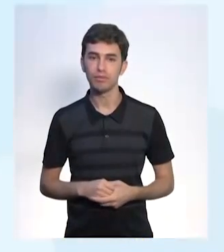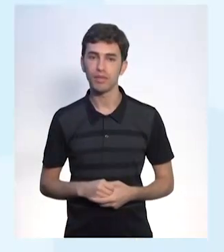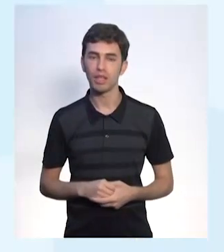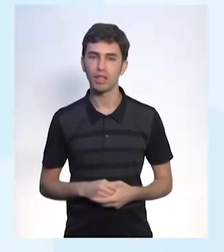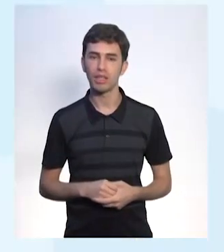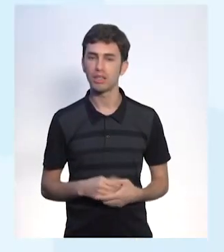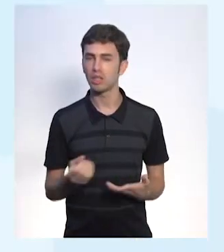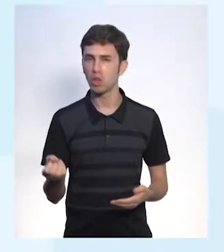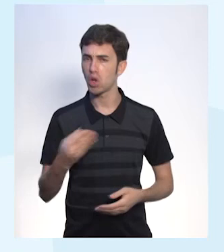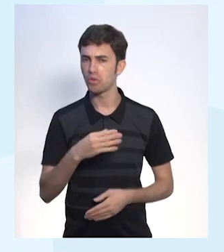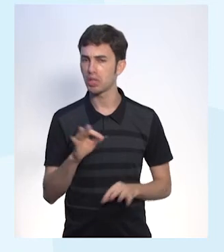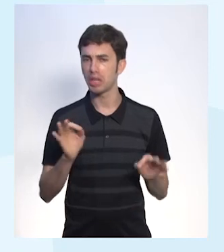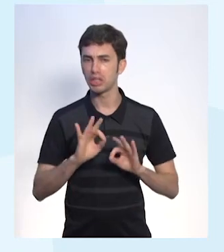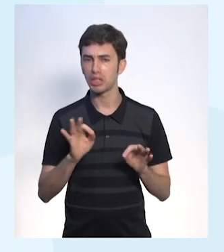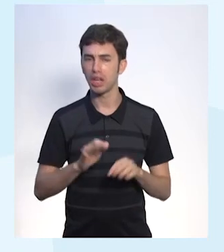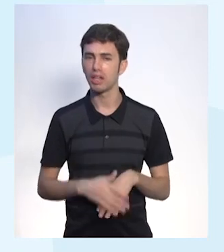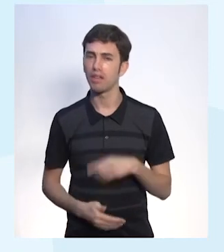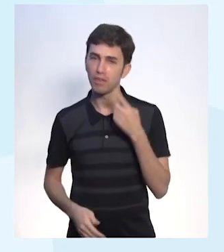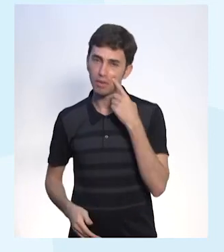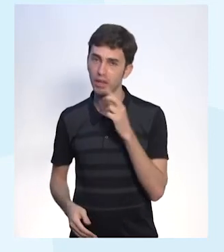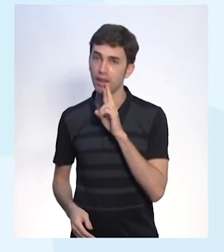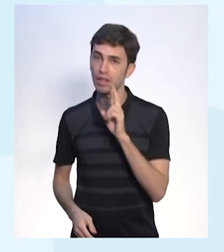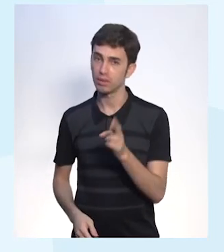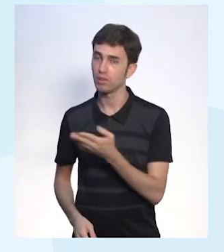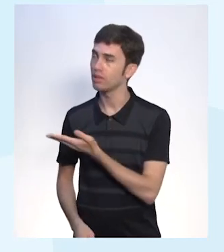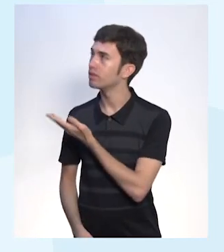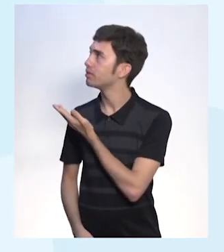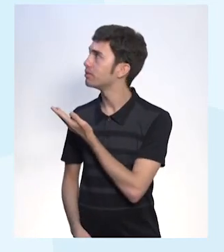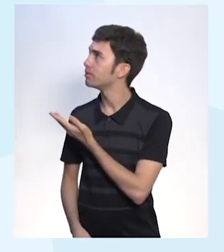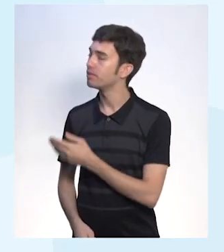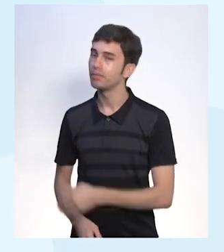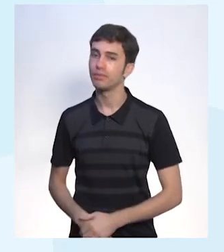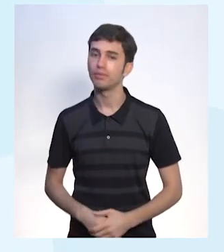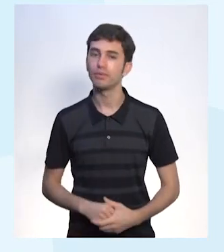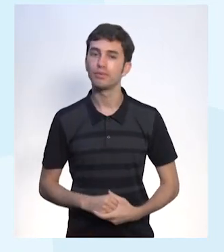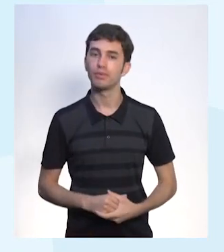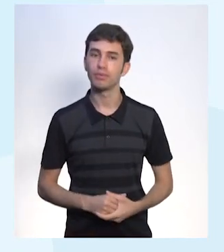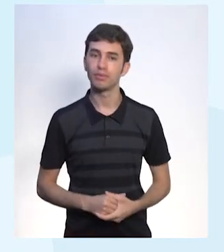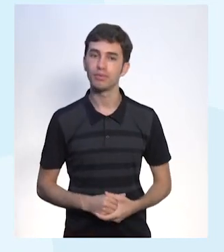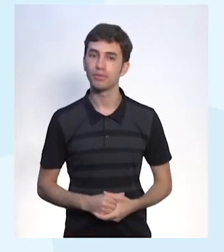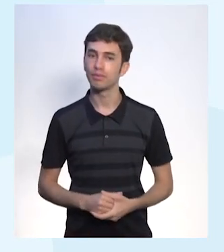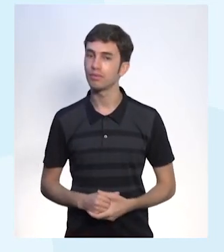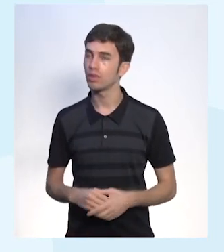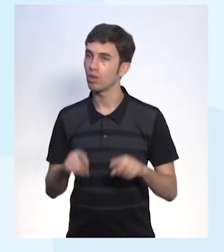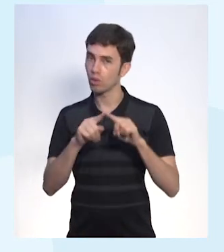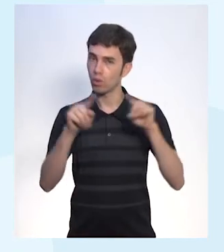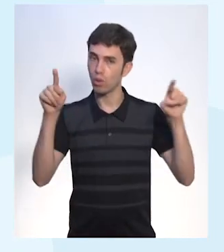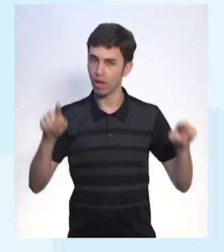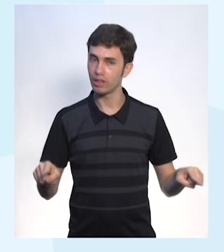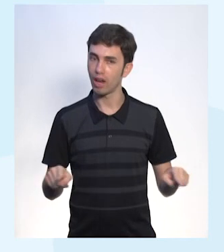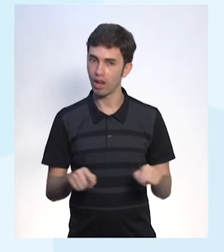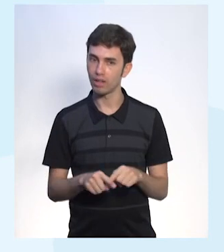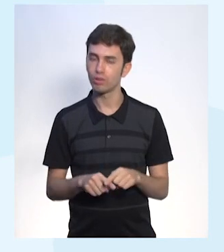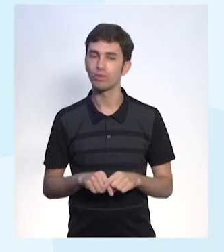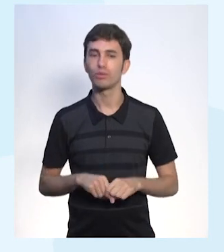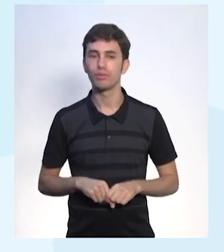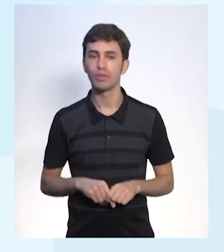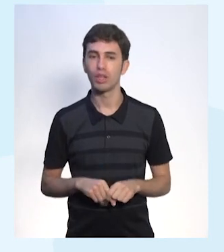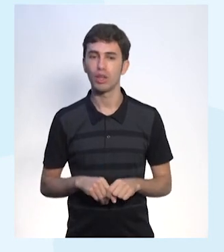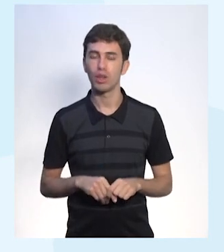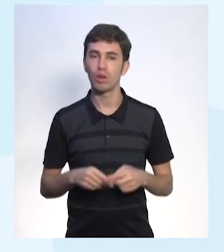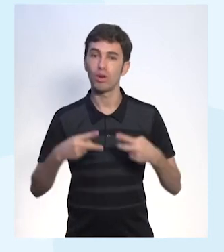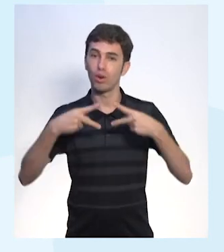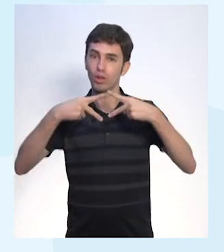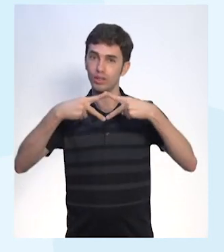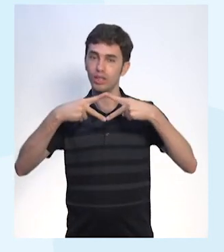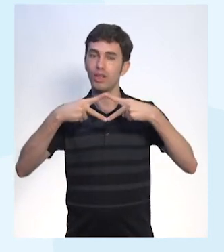muita novidade. Vamos subir as respostas aí para o pessoal. Vou dar uma limpada aqui, tá? Quadrado, de fato, né?